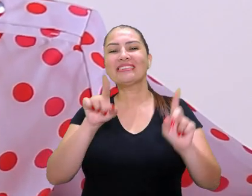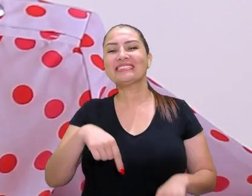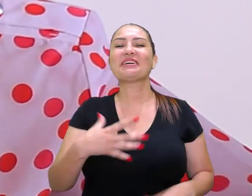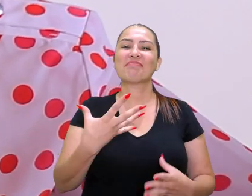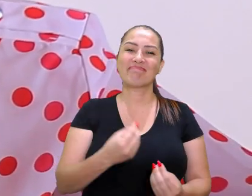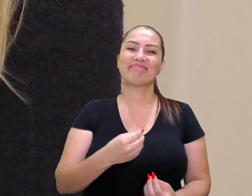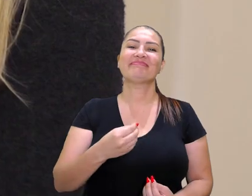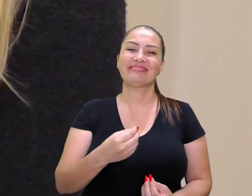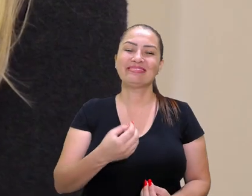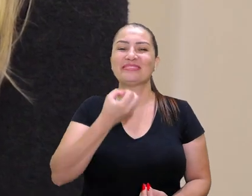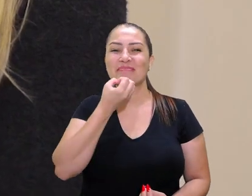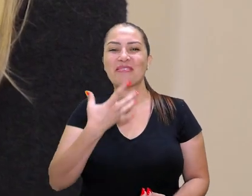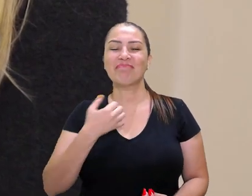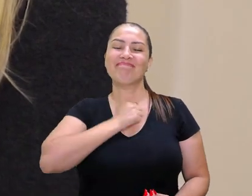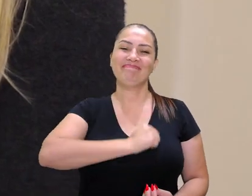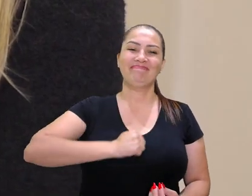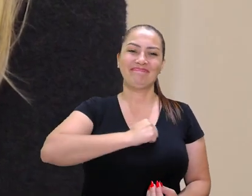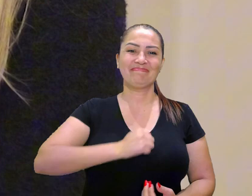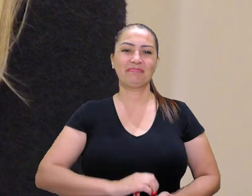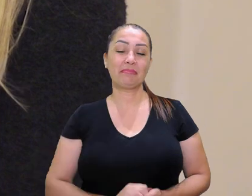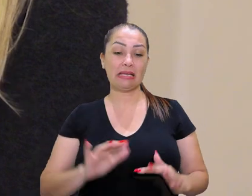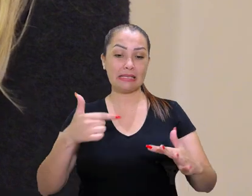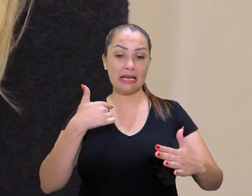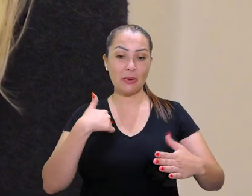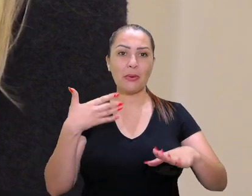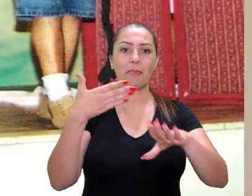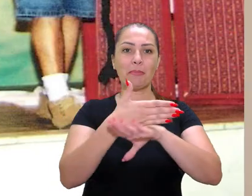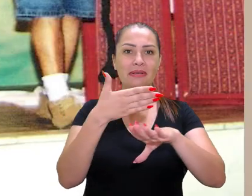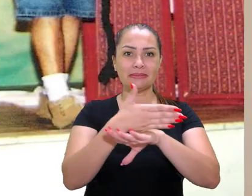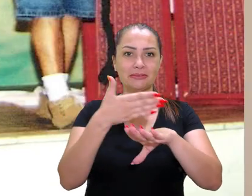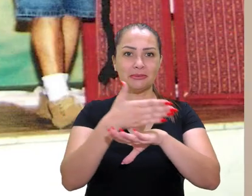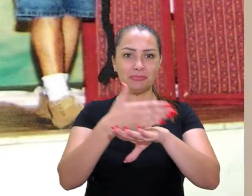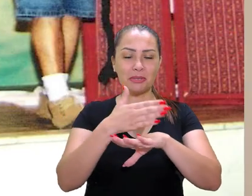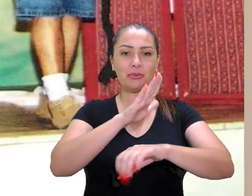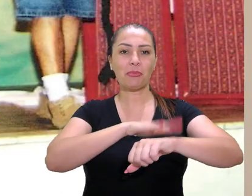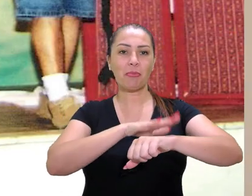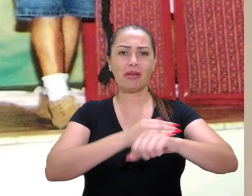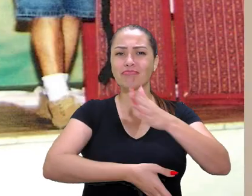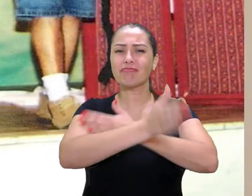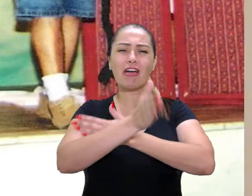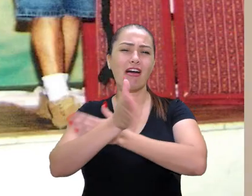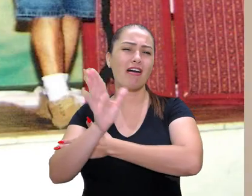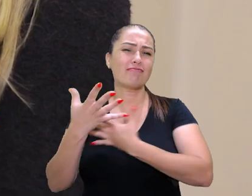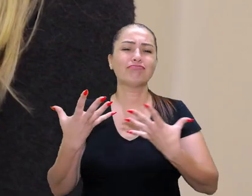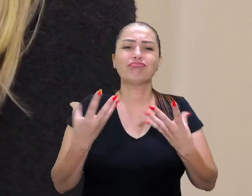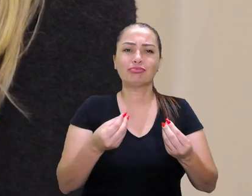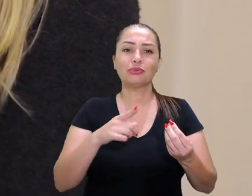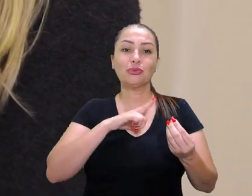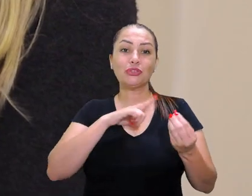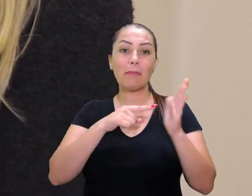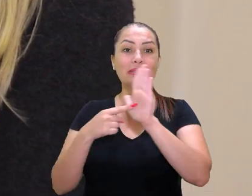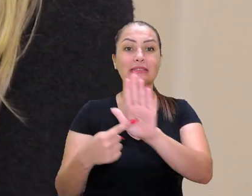tenho saudade. Eu peguei uma parte do Mensageiros em que era itinerante, né? A gente viajava muito, tinha apresentações